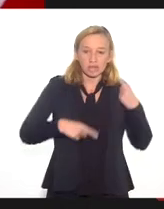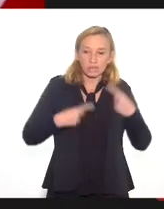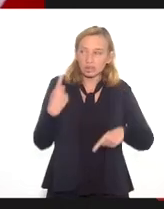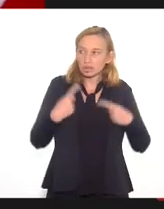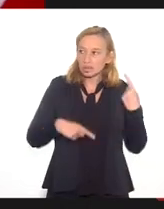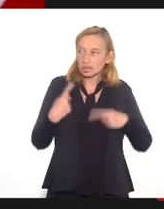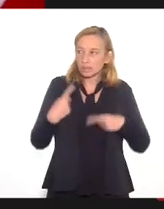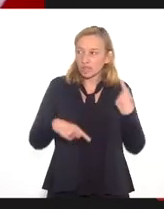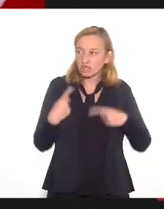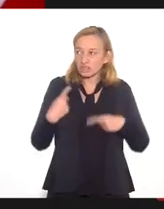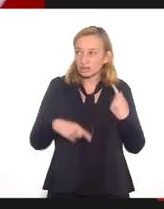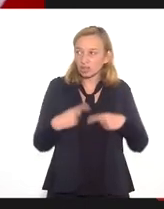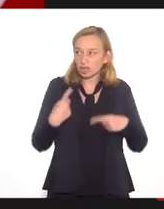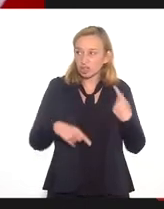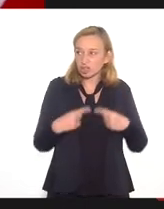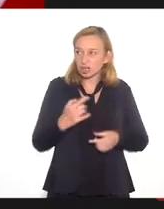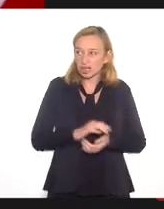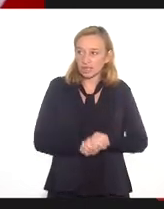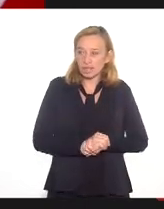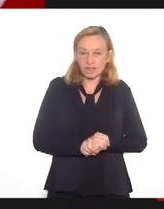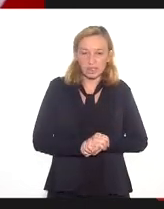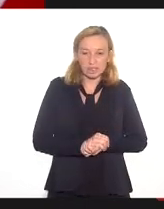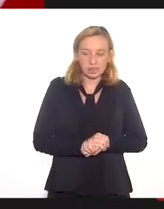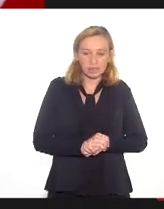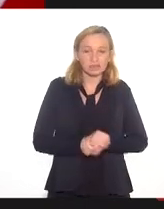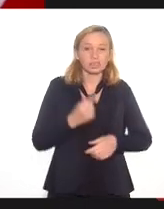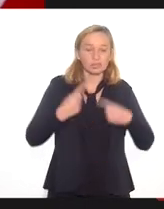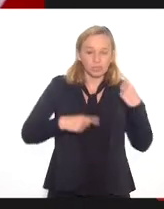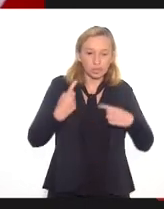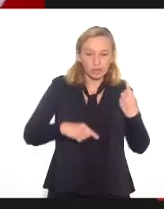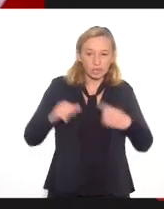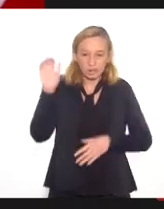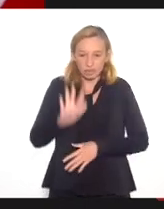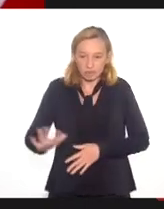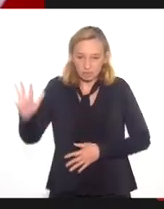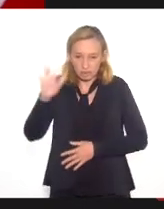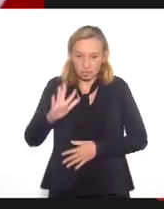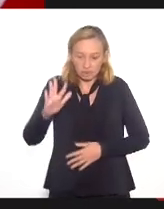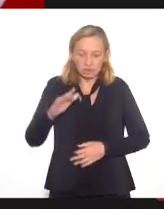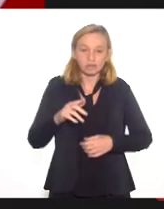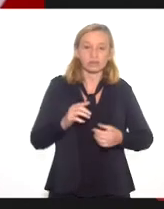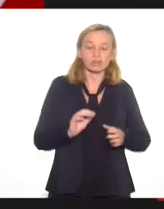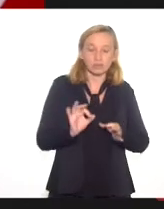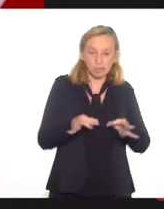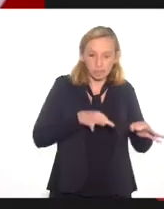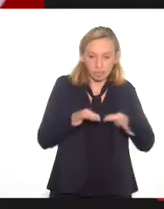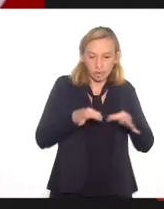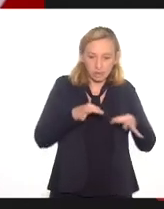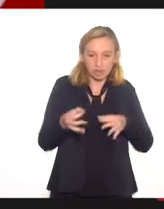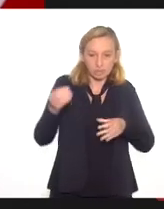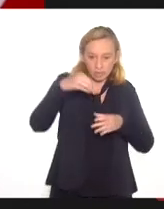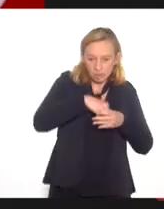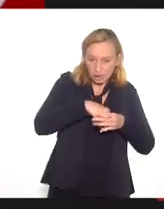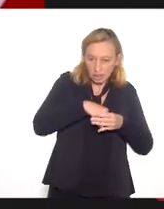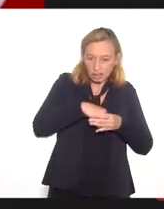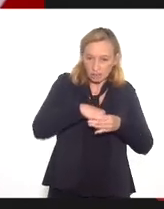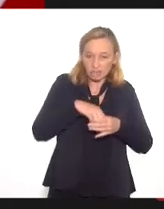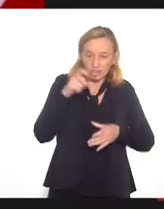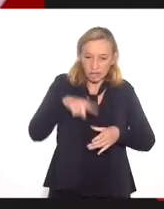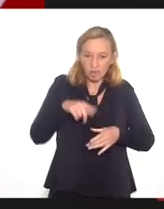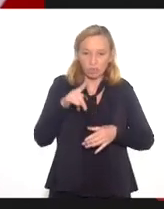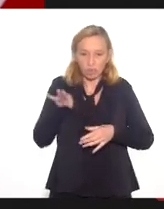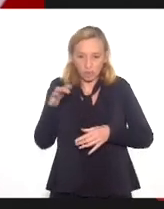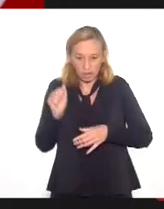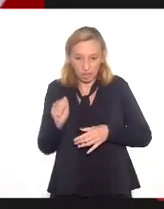pensar em outras né como o próprio PA que é uma política nacional e que vem sendo desmontada por dentro né que é o programa